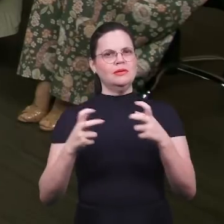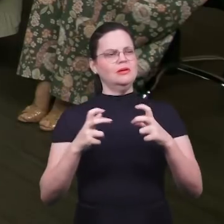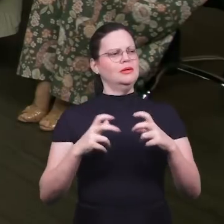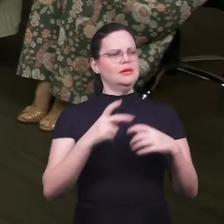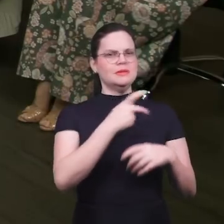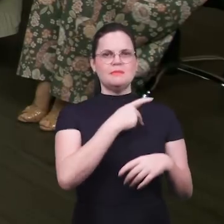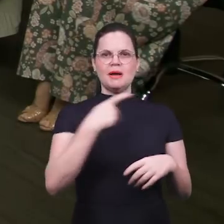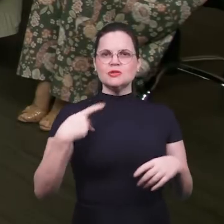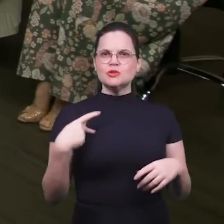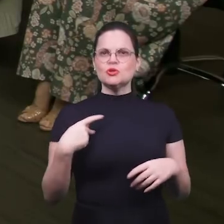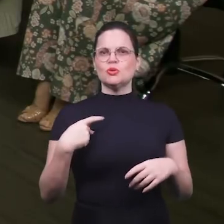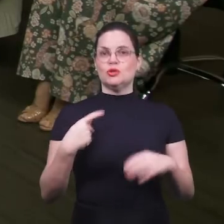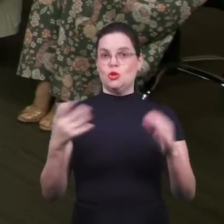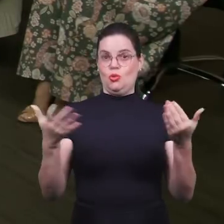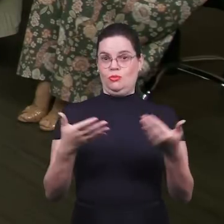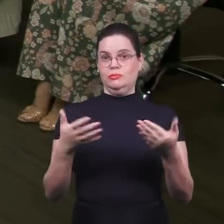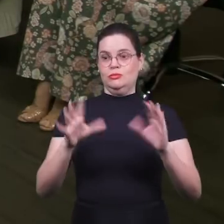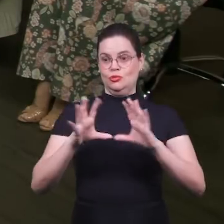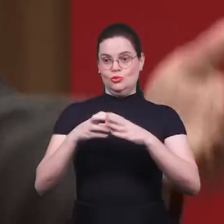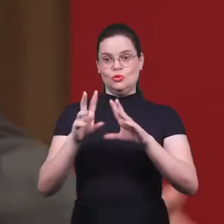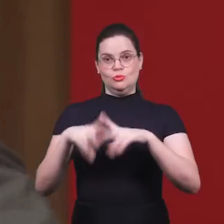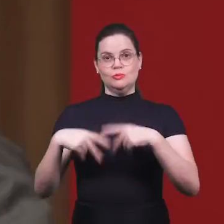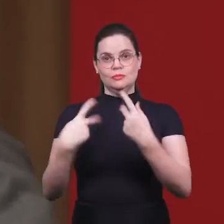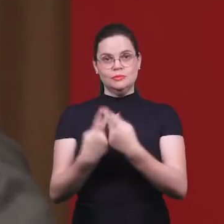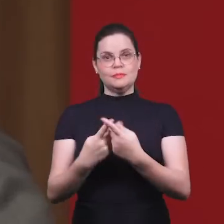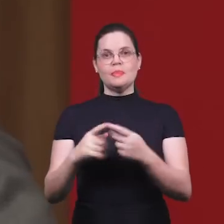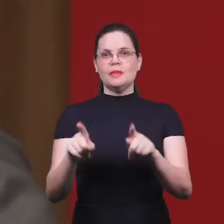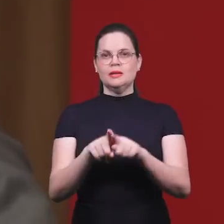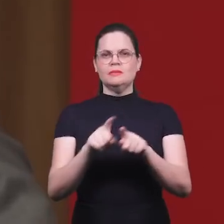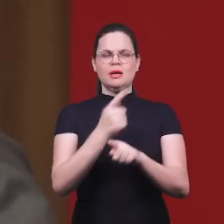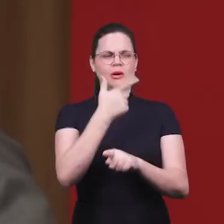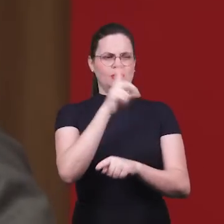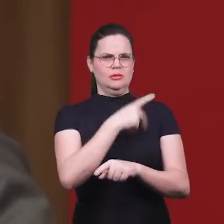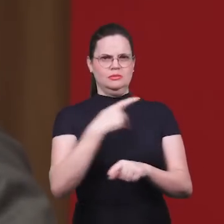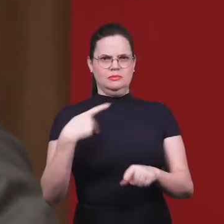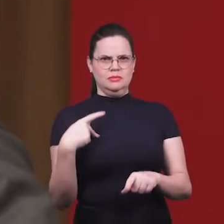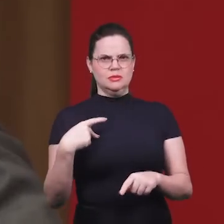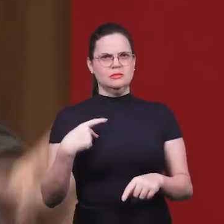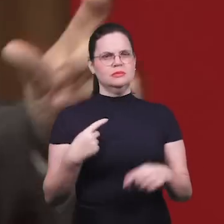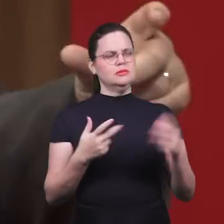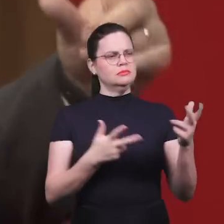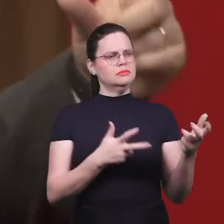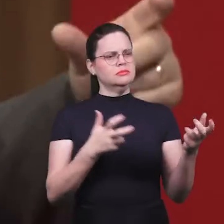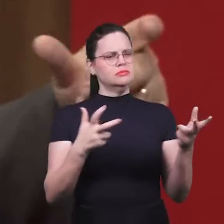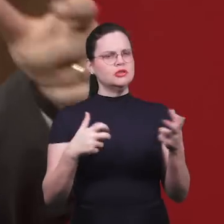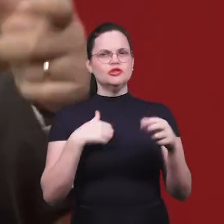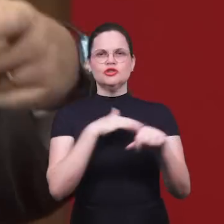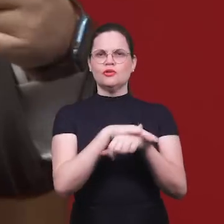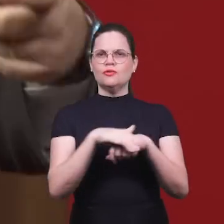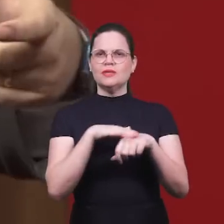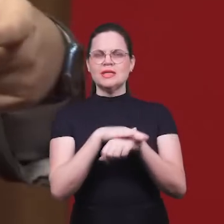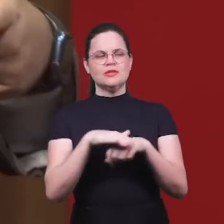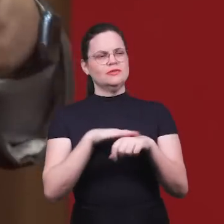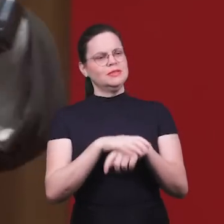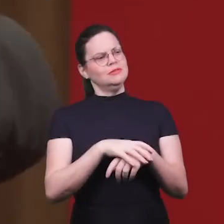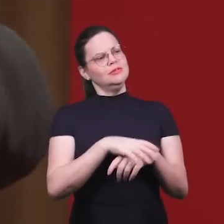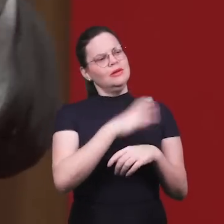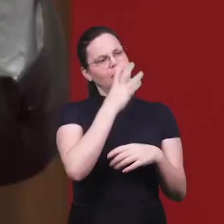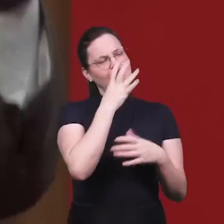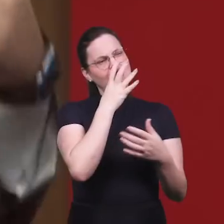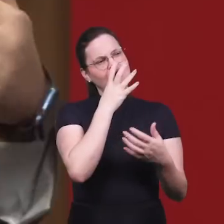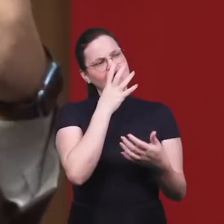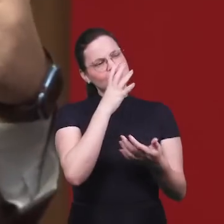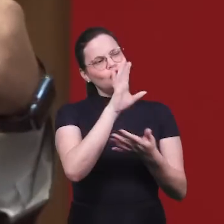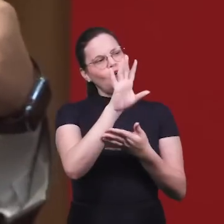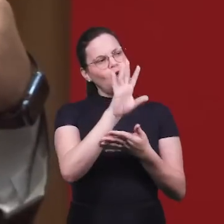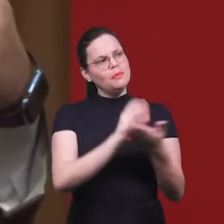Conselho Presbiteral, e até os outros pastores que não fazem parte do Conselho, mas eu sempre tive a oportunidade de me inspirar muito e vê-los.